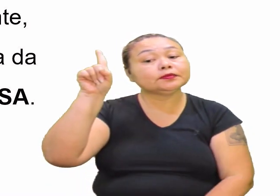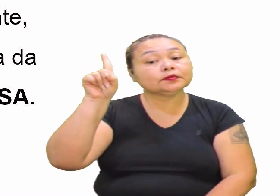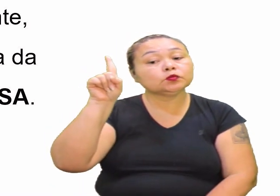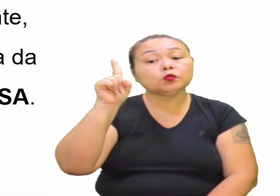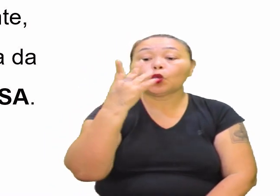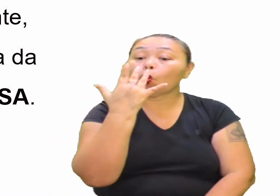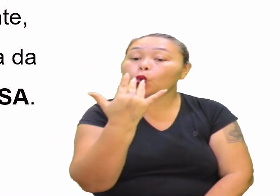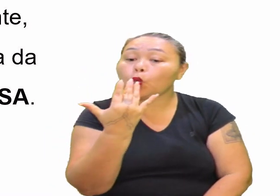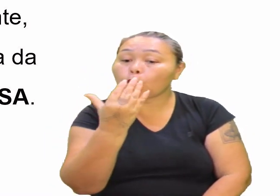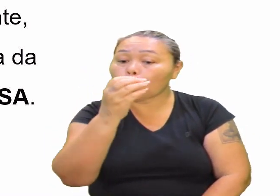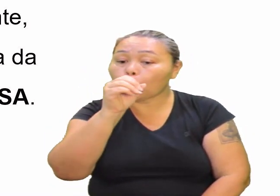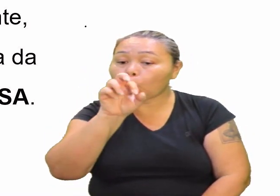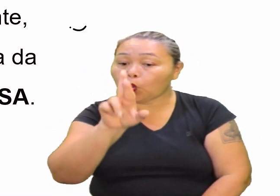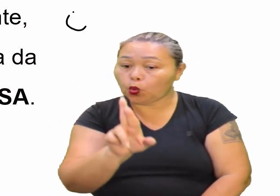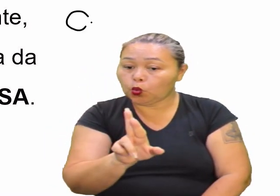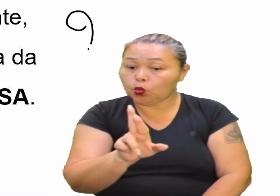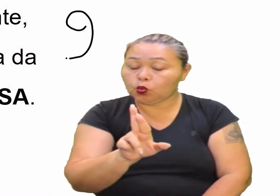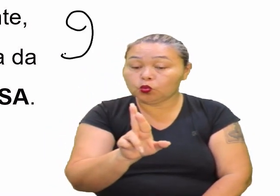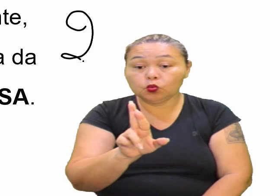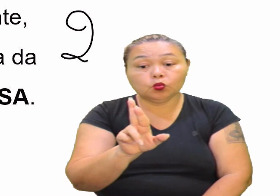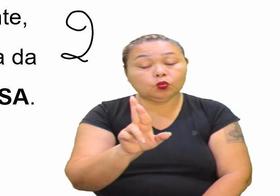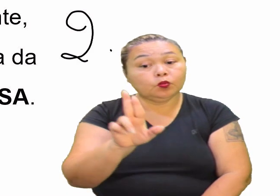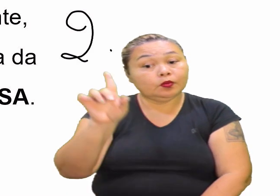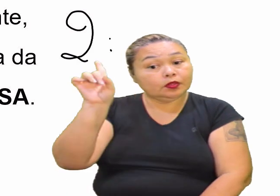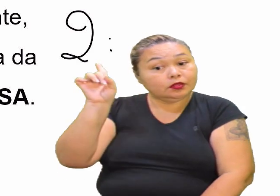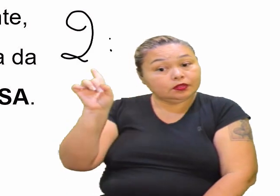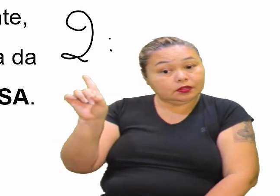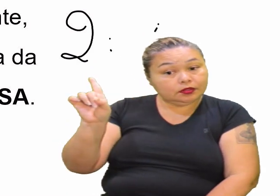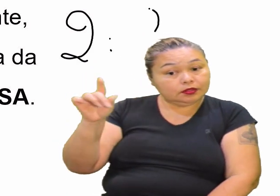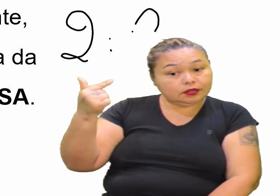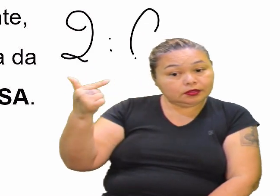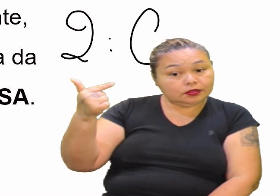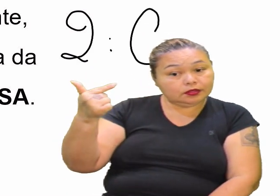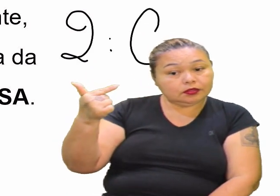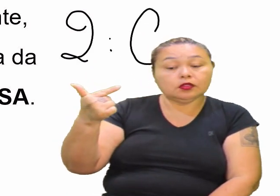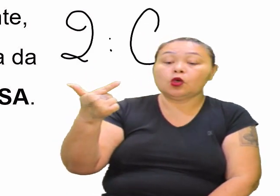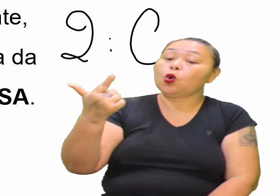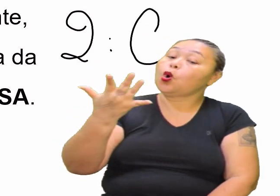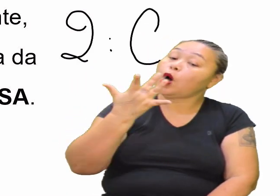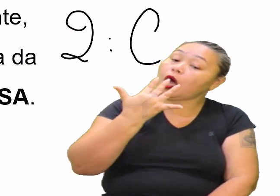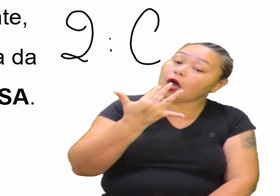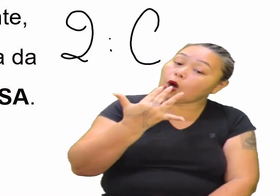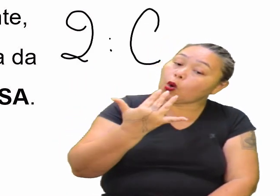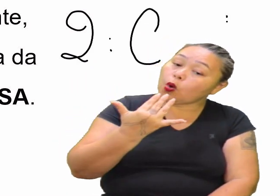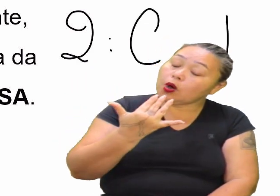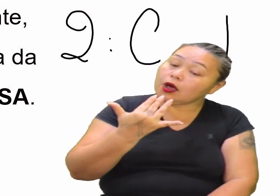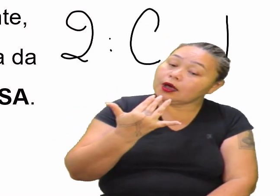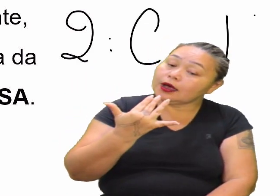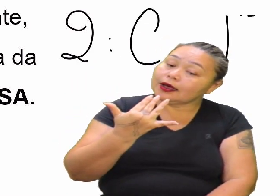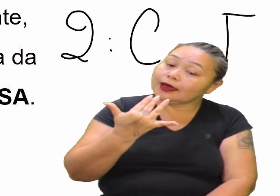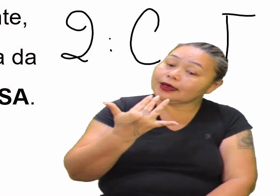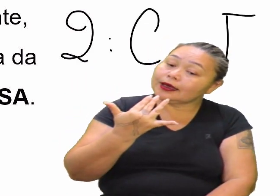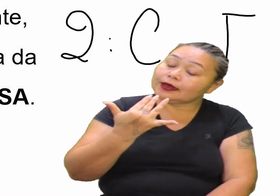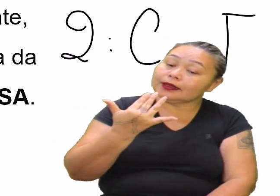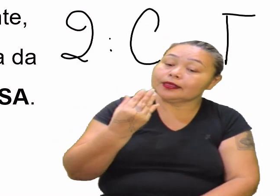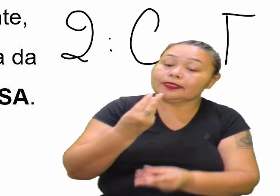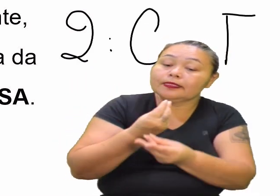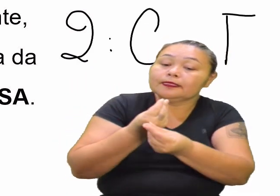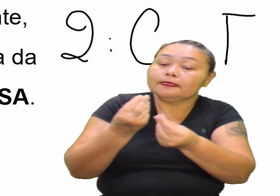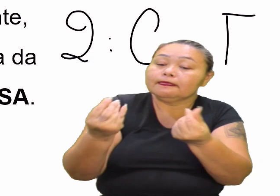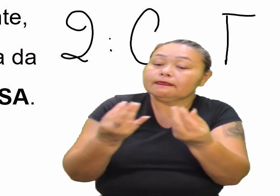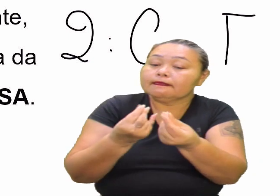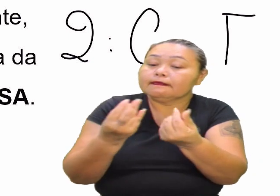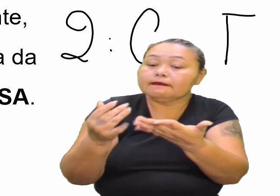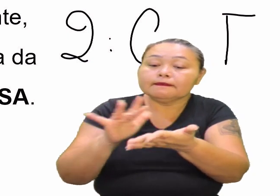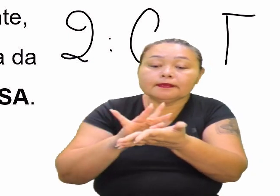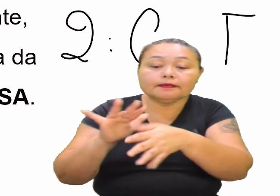trabalhou com cor. E na segunda, trabalhou com cor e textura.